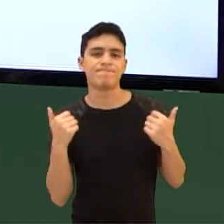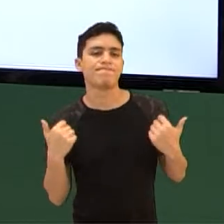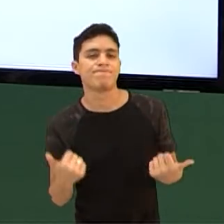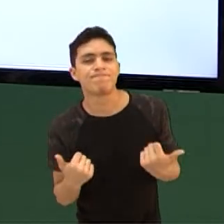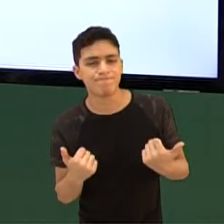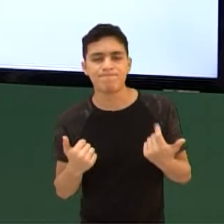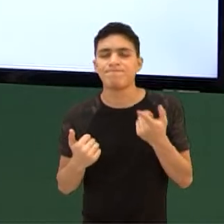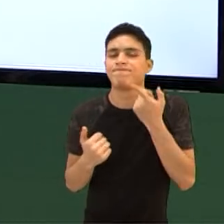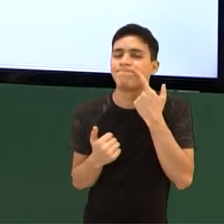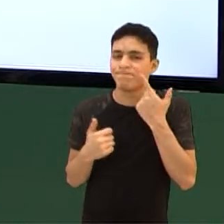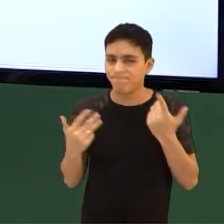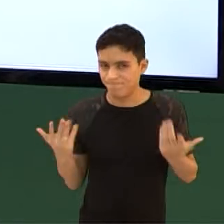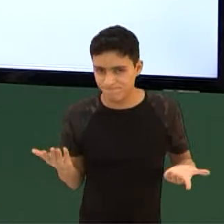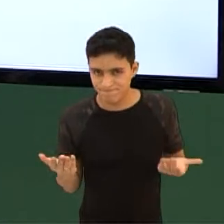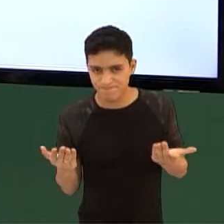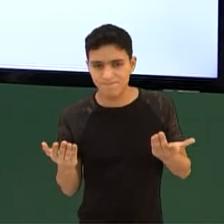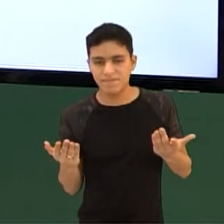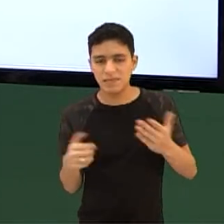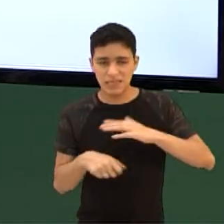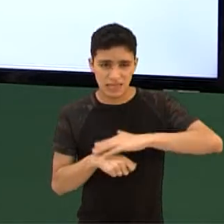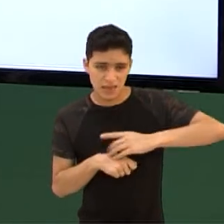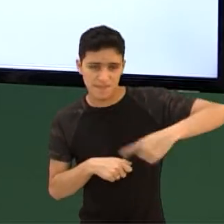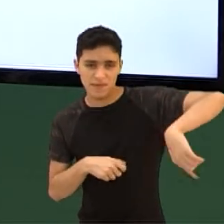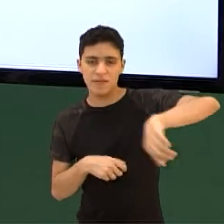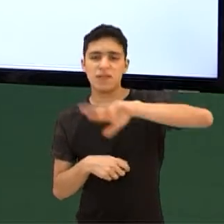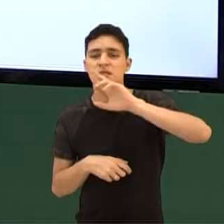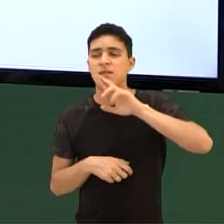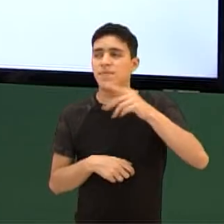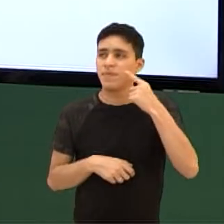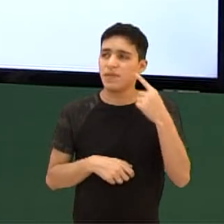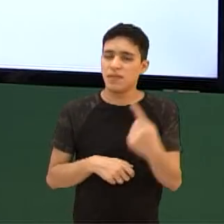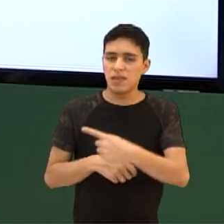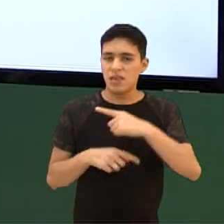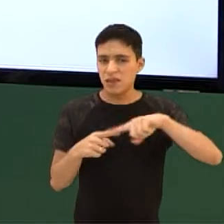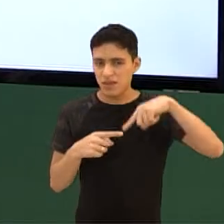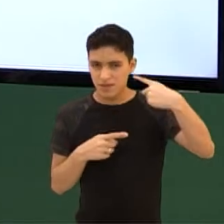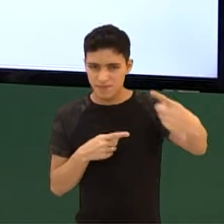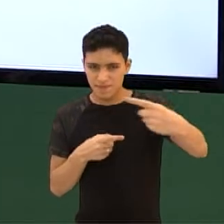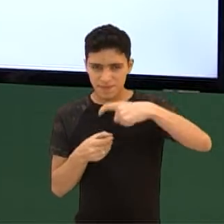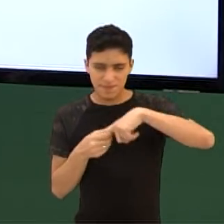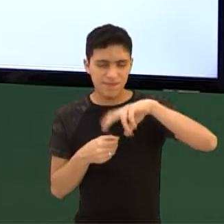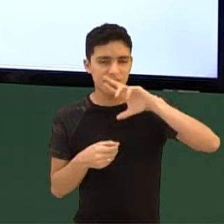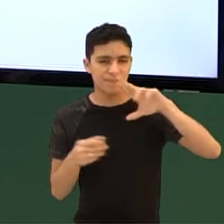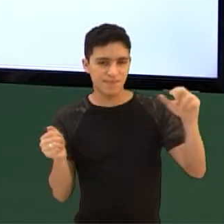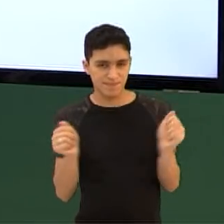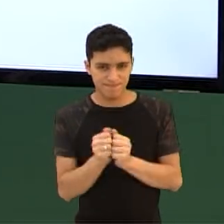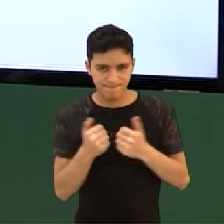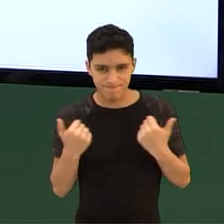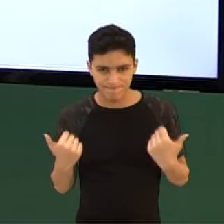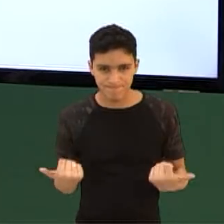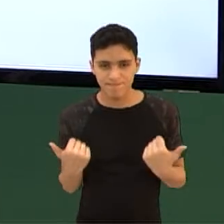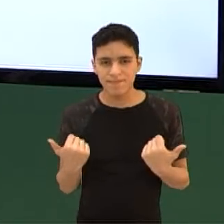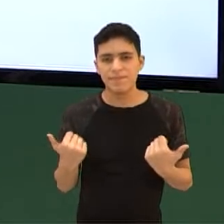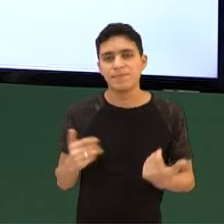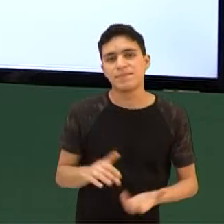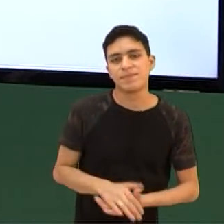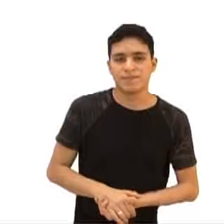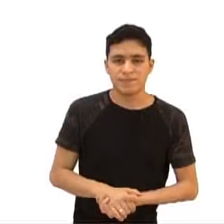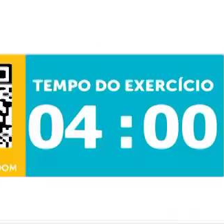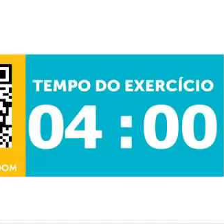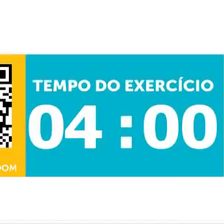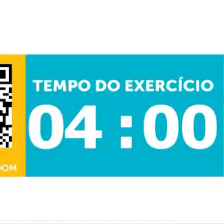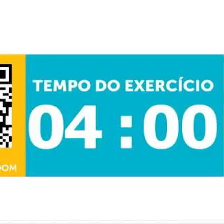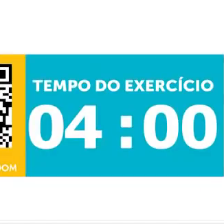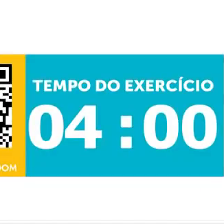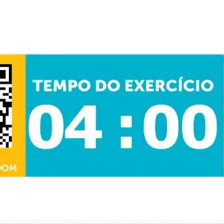Certo? Gente, vou dar um tempinho para vocês e daqui a pouco a gente responde essa questão aí. Até mais, queridos!